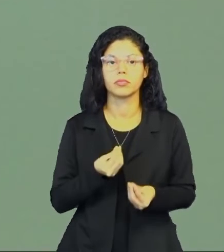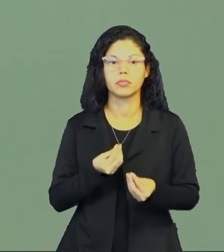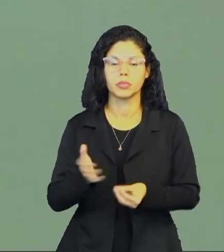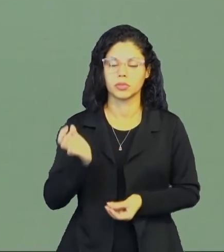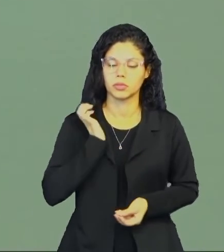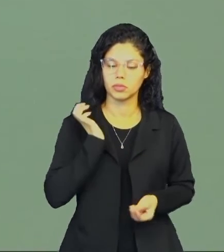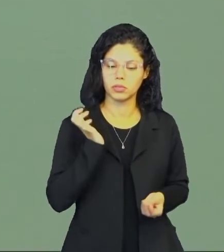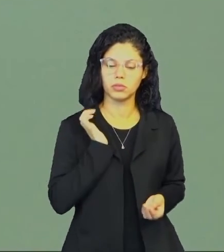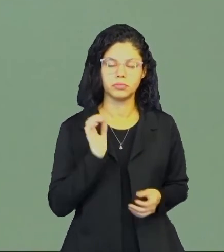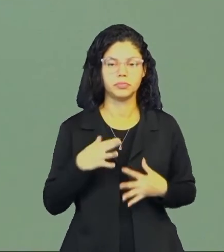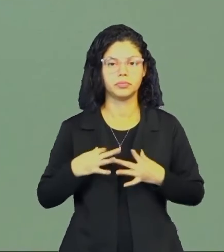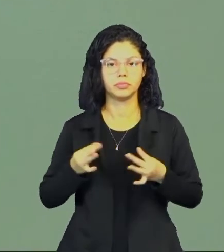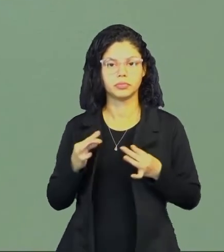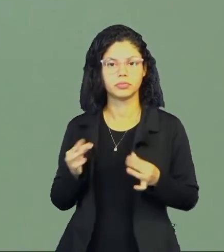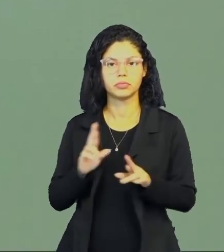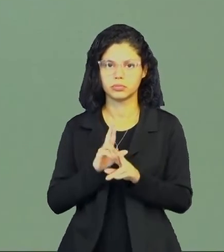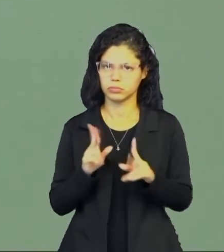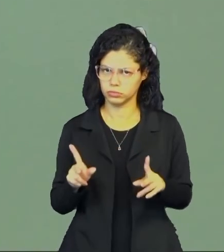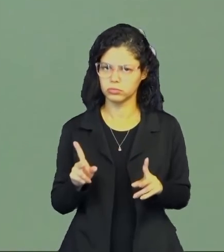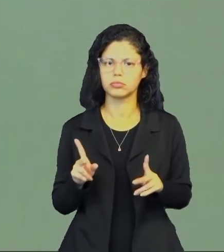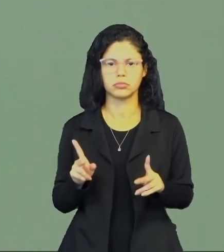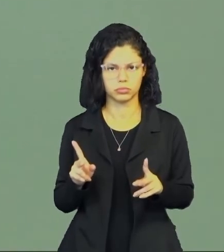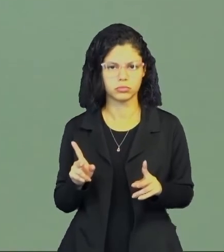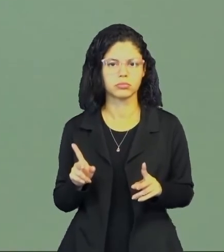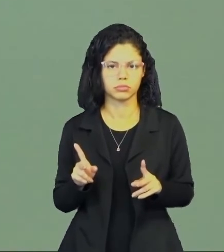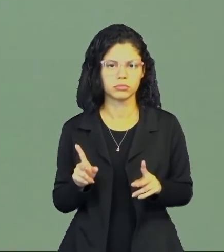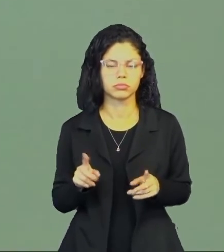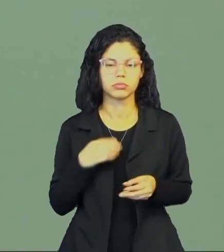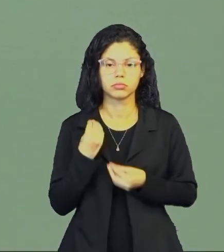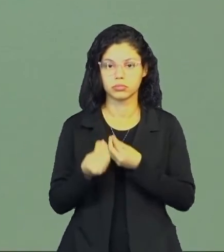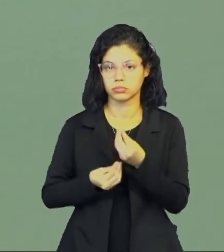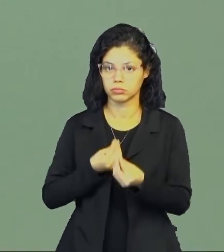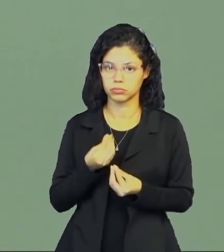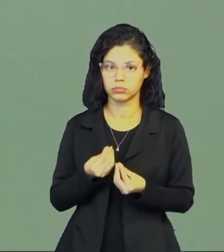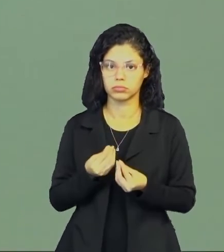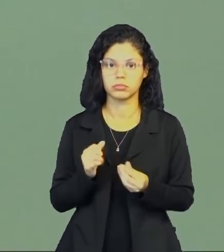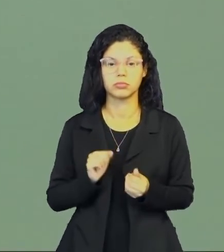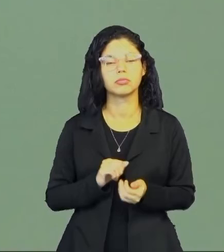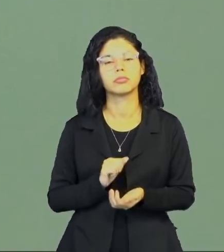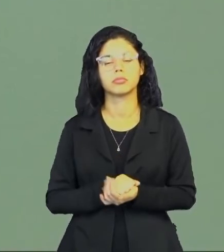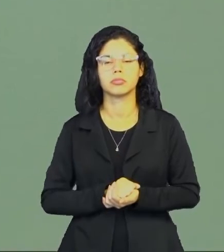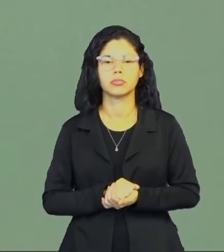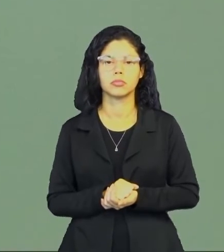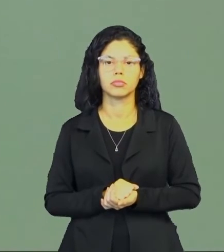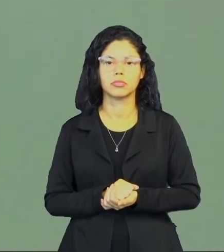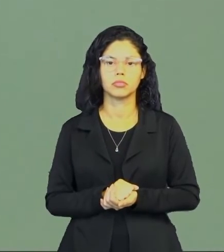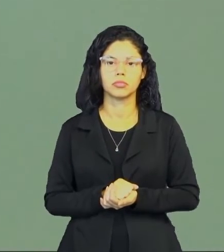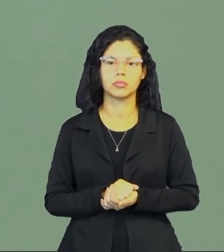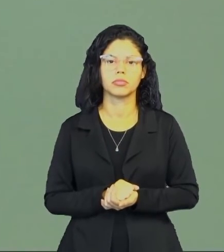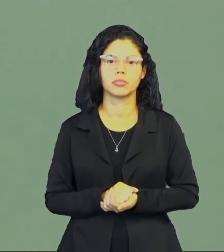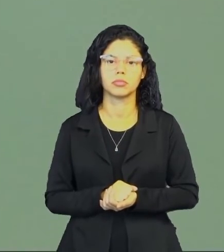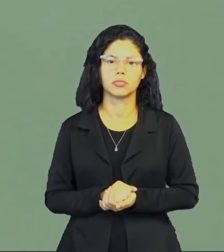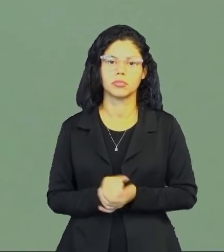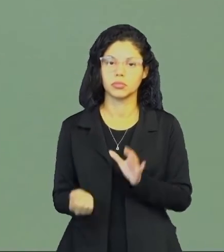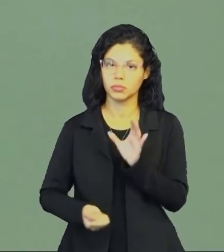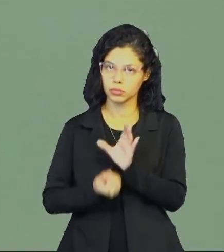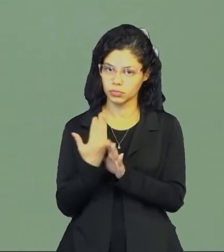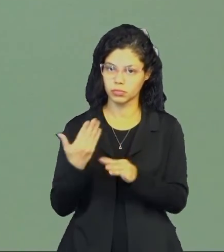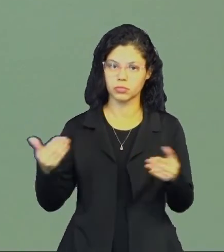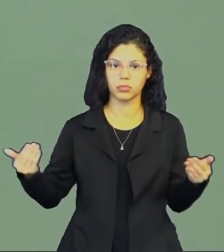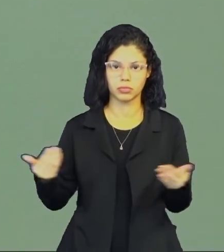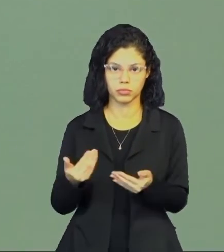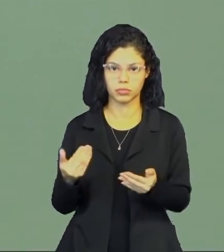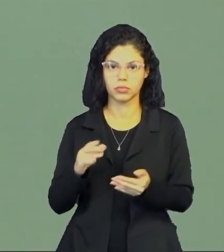elite brasileira se veste é muito diversa da forma como a classe, a recém-surgida